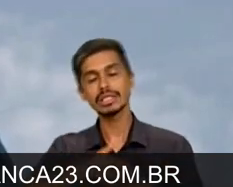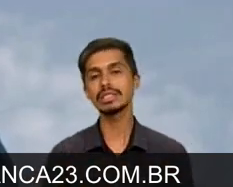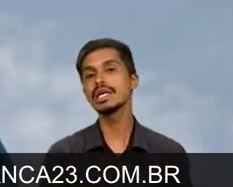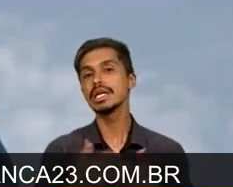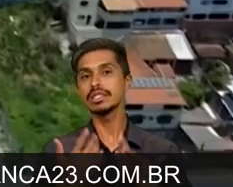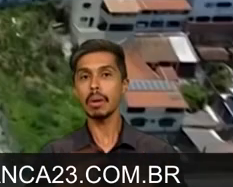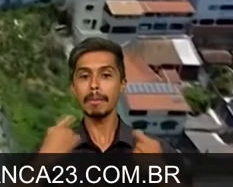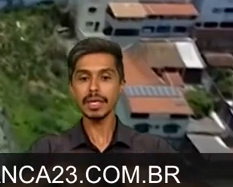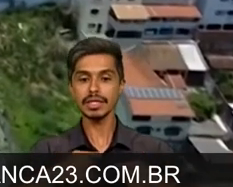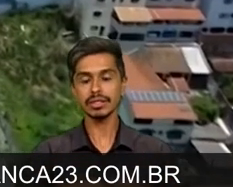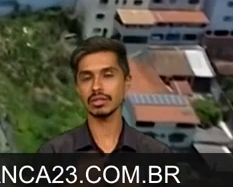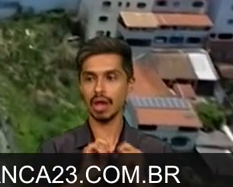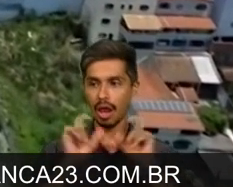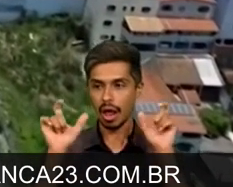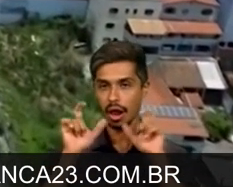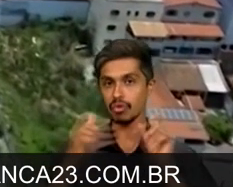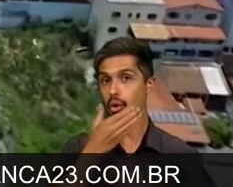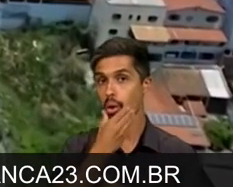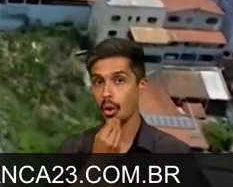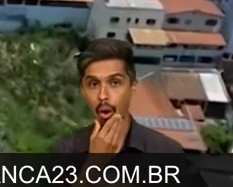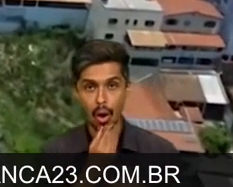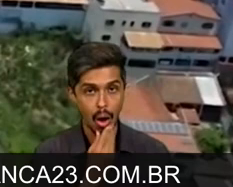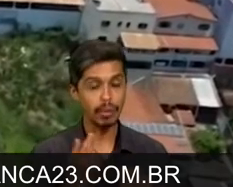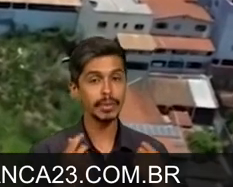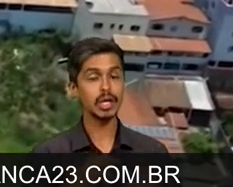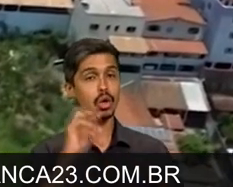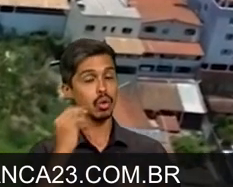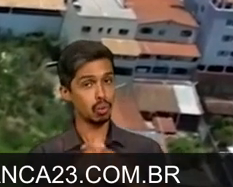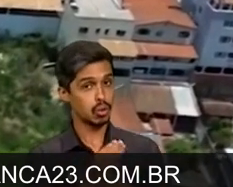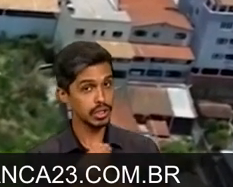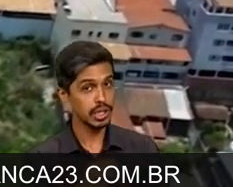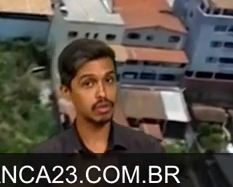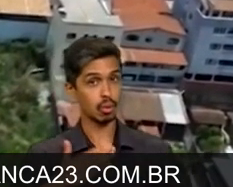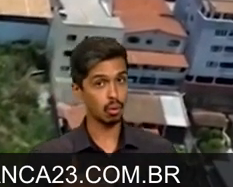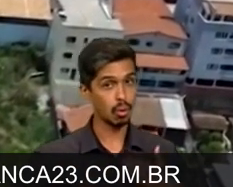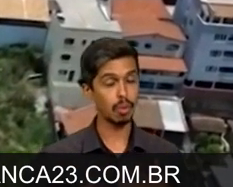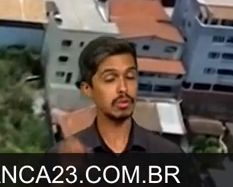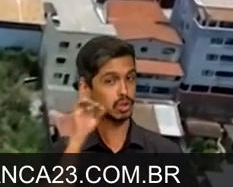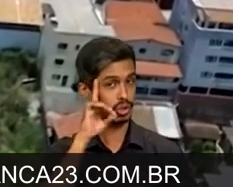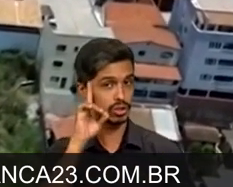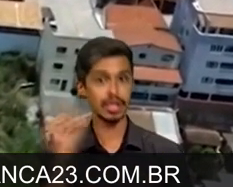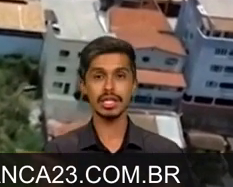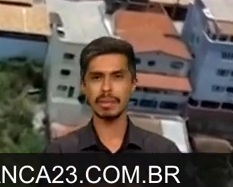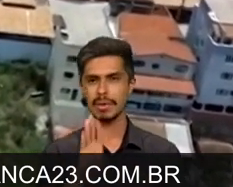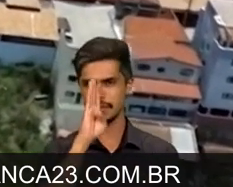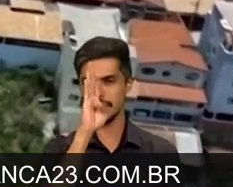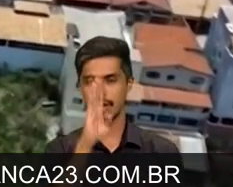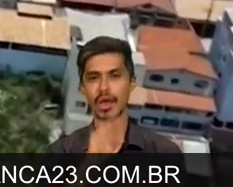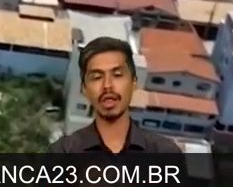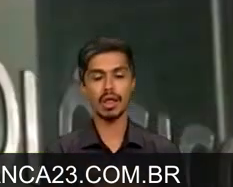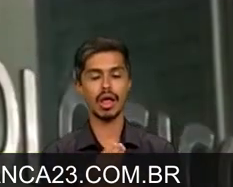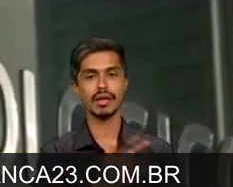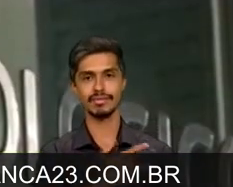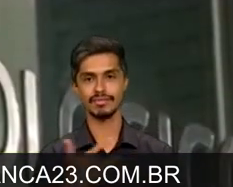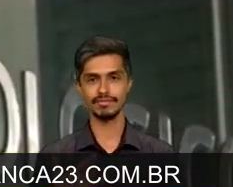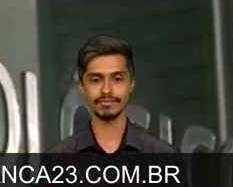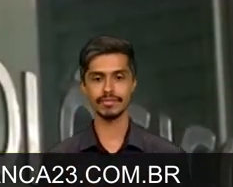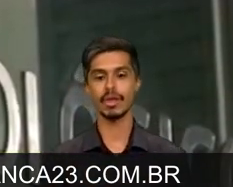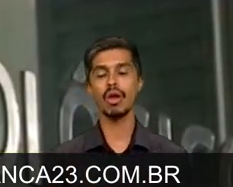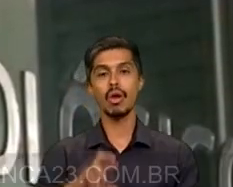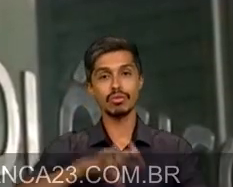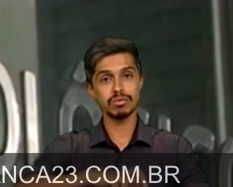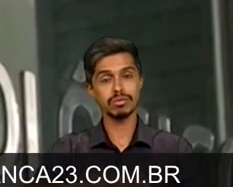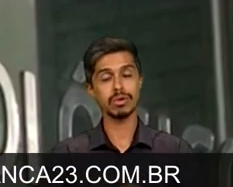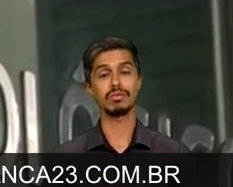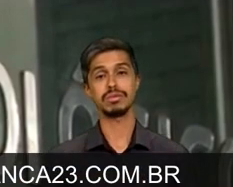extremamente necessária, chamando a atenção dos homens para os cuidados diários com o corpo e, principalmente, a saúde. O câncer de próstata